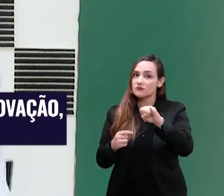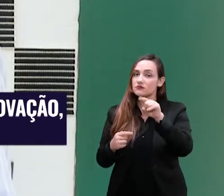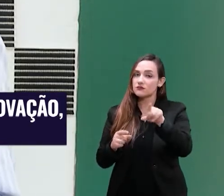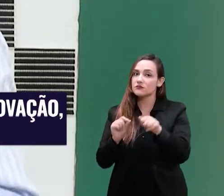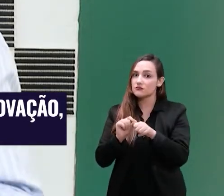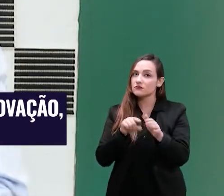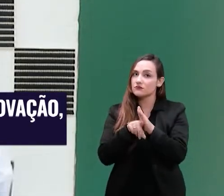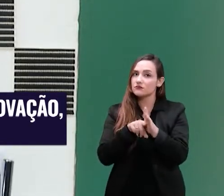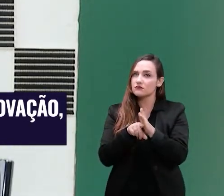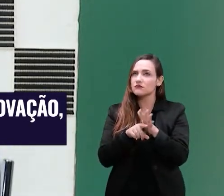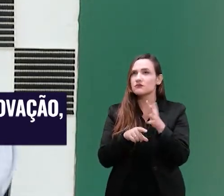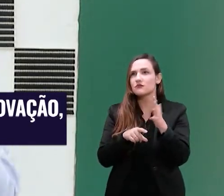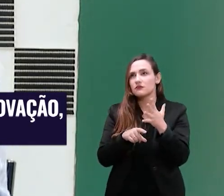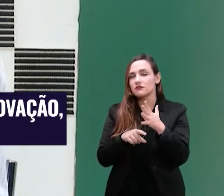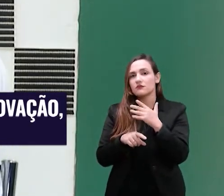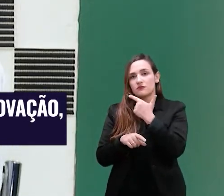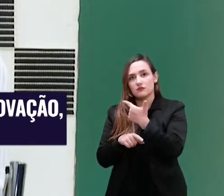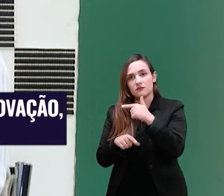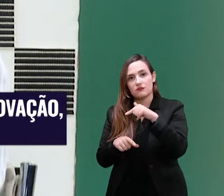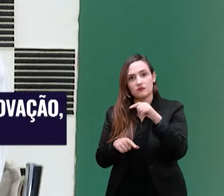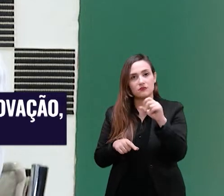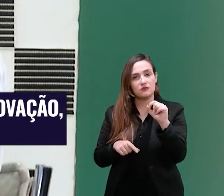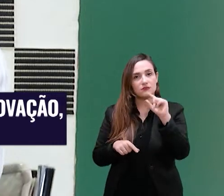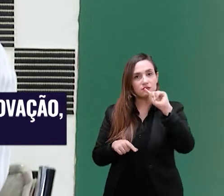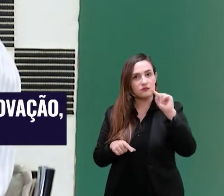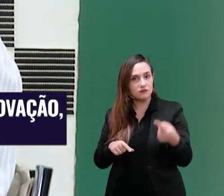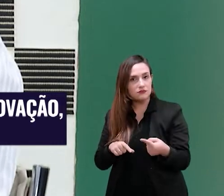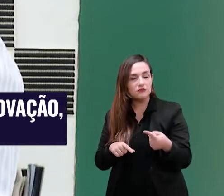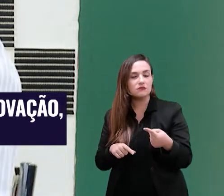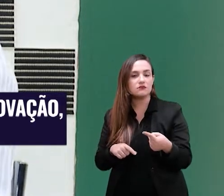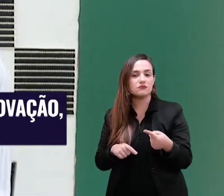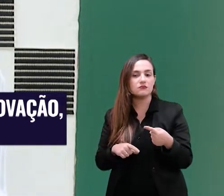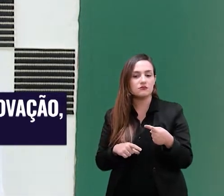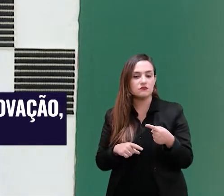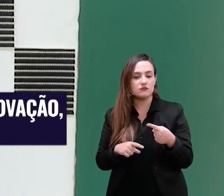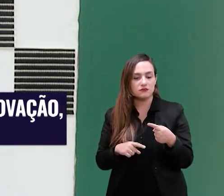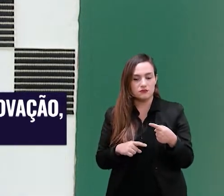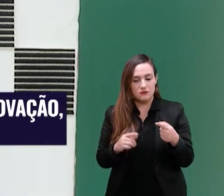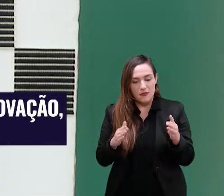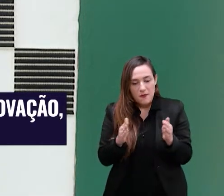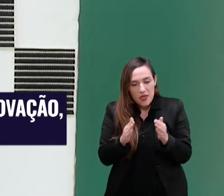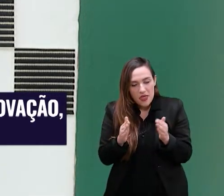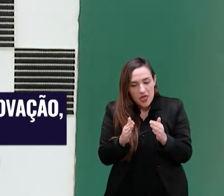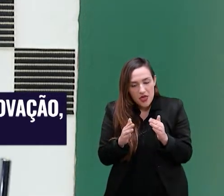uma pesquisa, devemos ter mais de 270 mil pequenos negócios aqui no Estado. Né? Uhum.